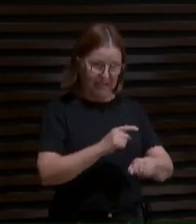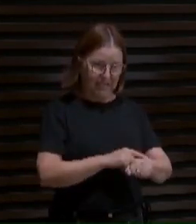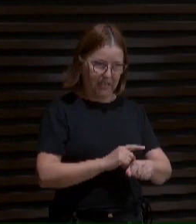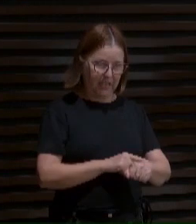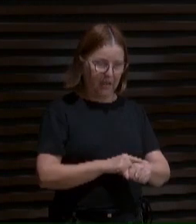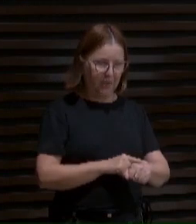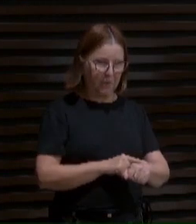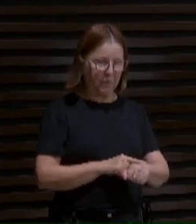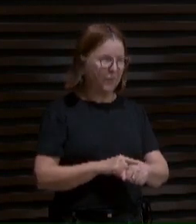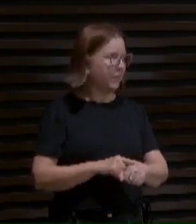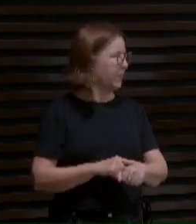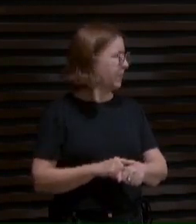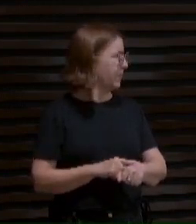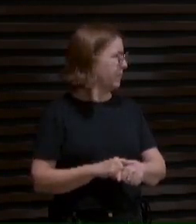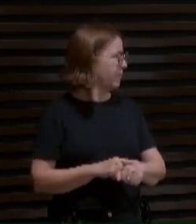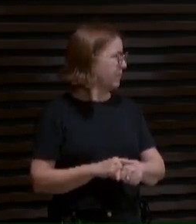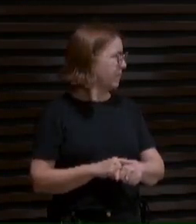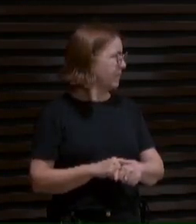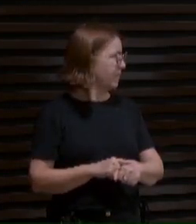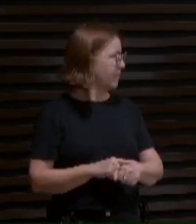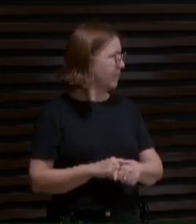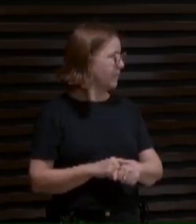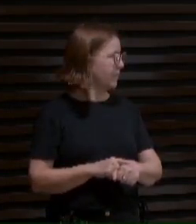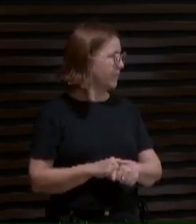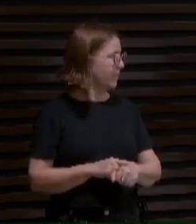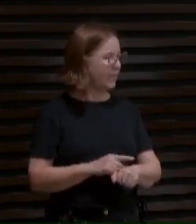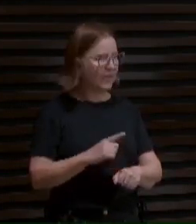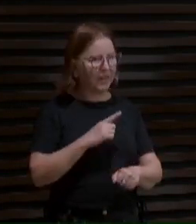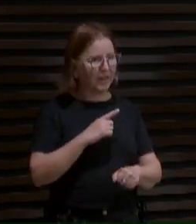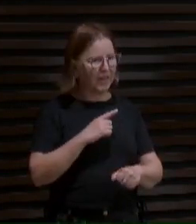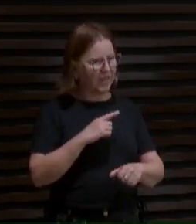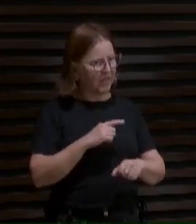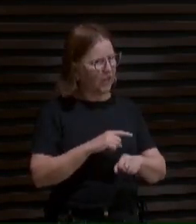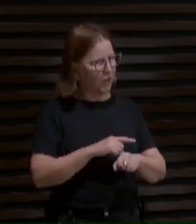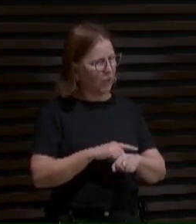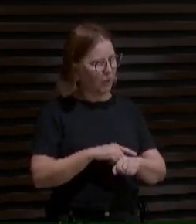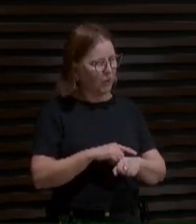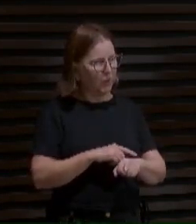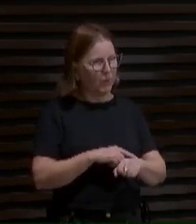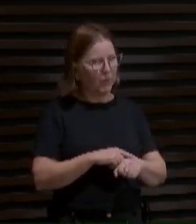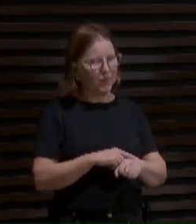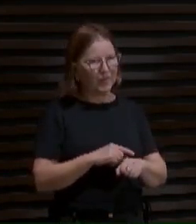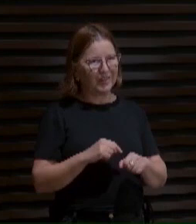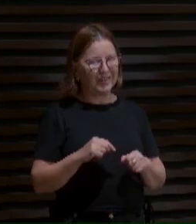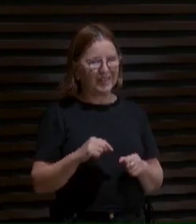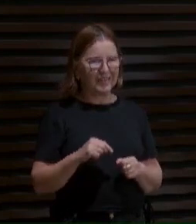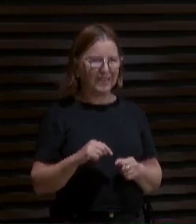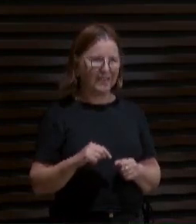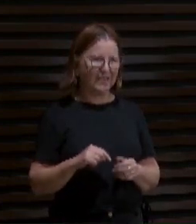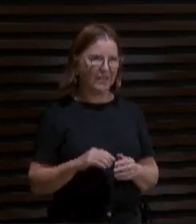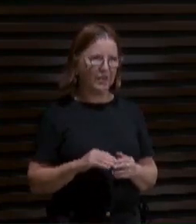tem um kairos. O pastor Maurício falou muito hoje do cronos e do kairos. Tem um kairos, tem um